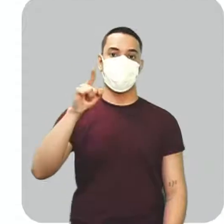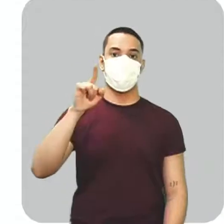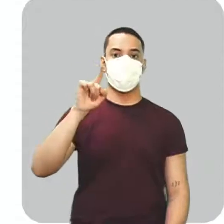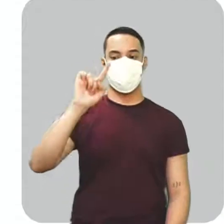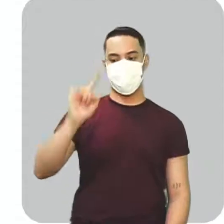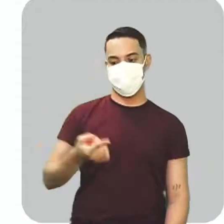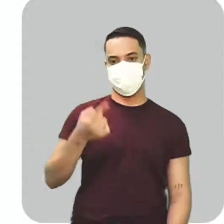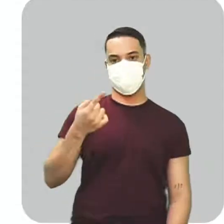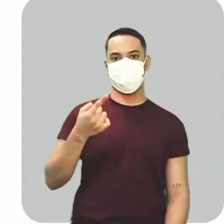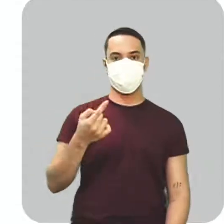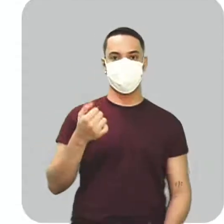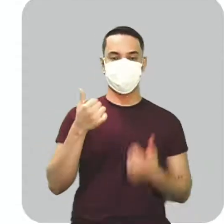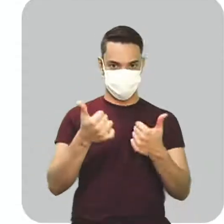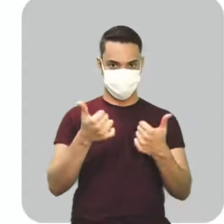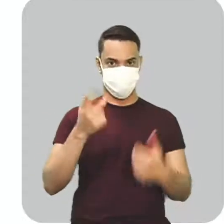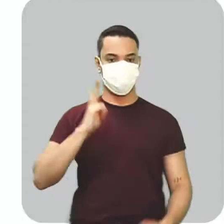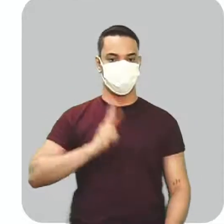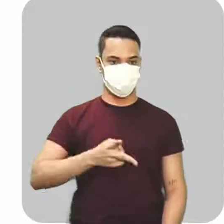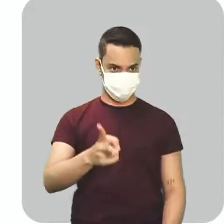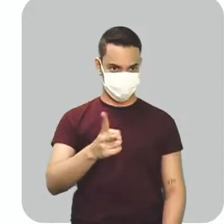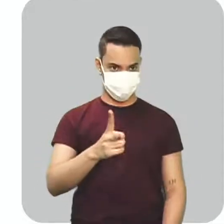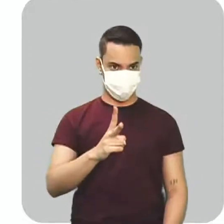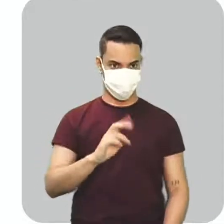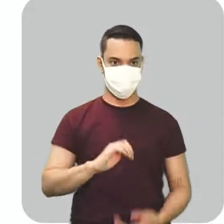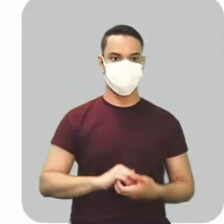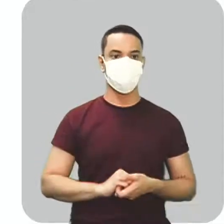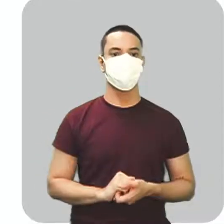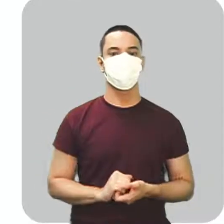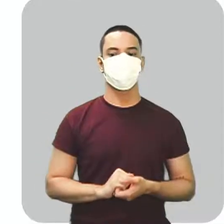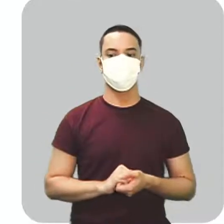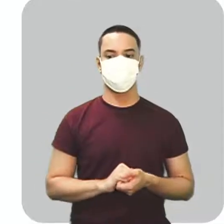pontuação. Vamos continuar aqui.